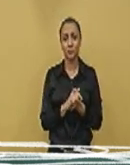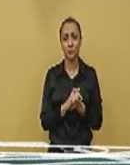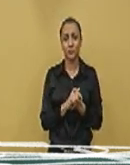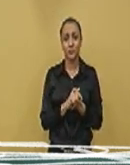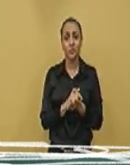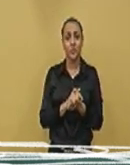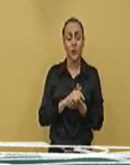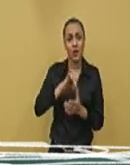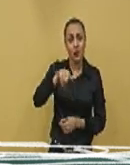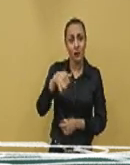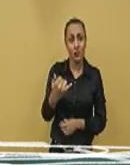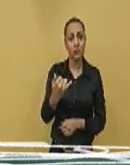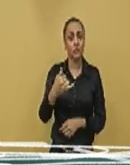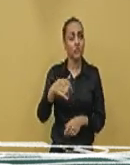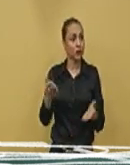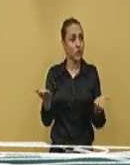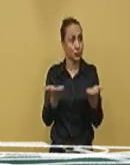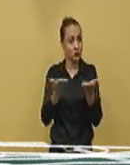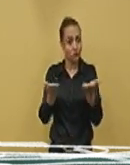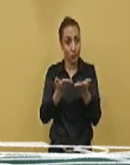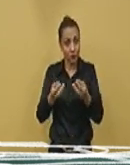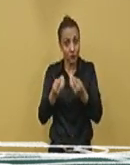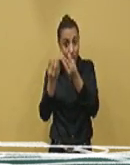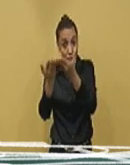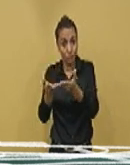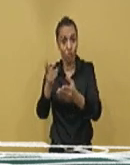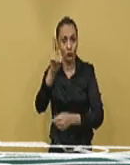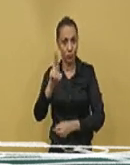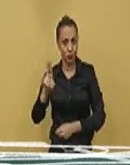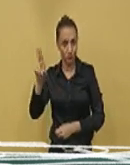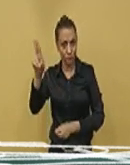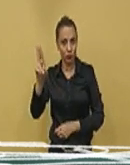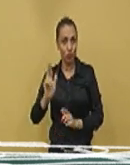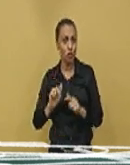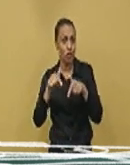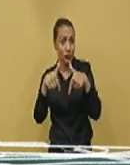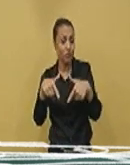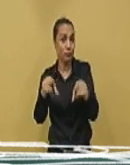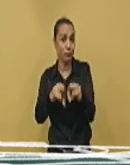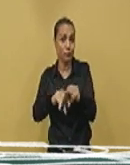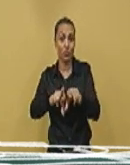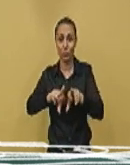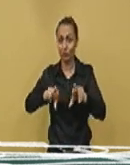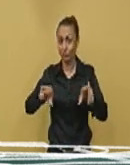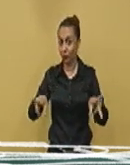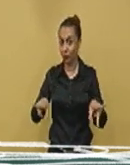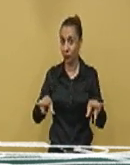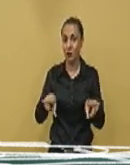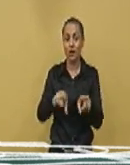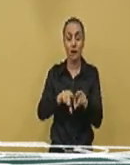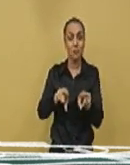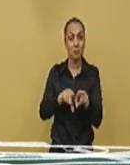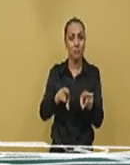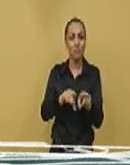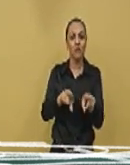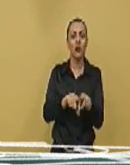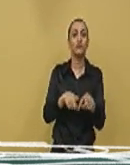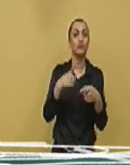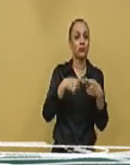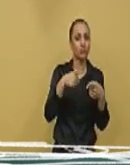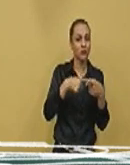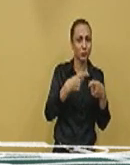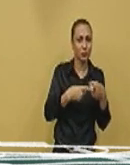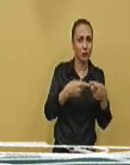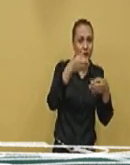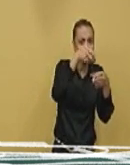as oportunidades que se colocam para a universidade, inclusive os seus desafios, são outros, mas as normativas internas, as regulamentações